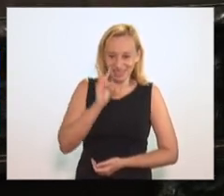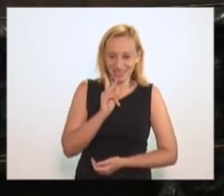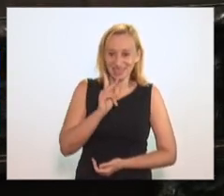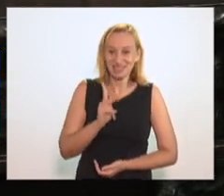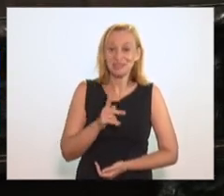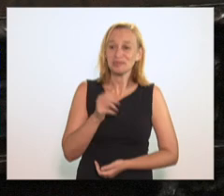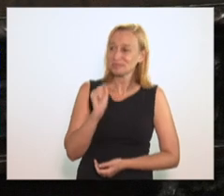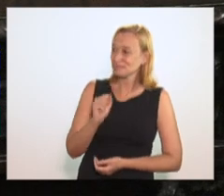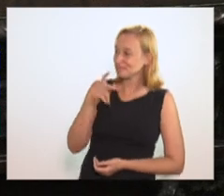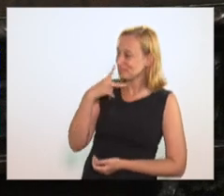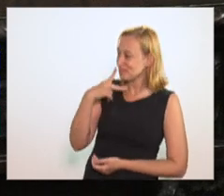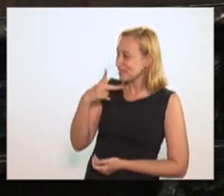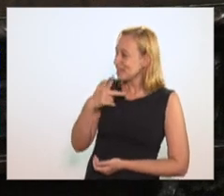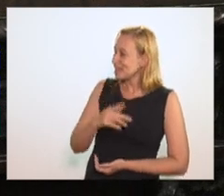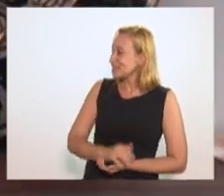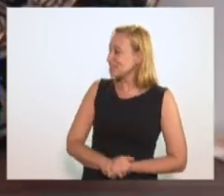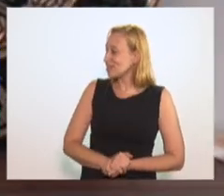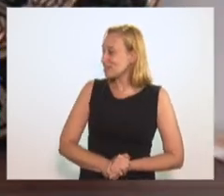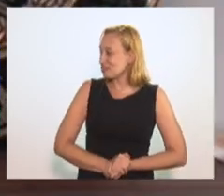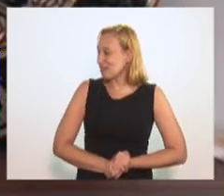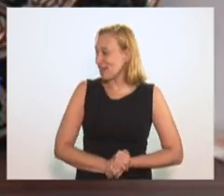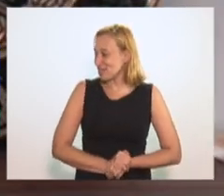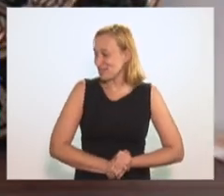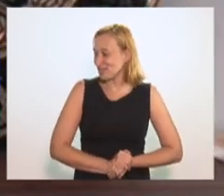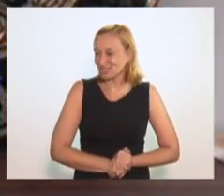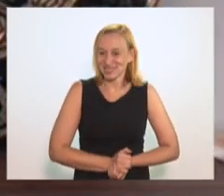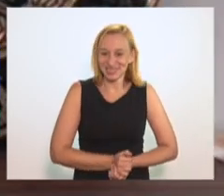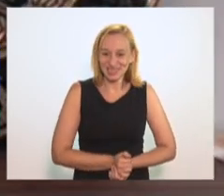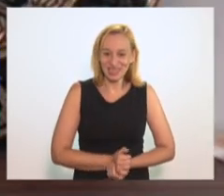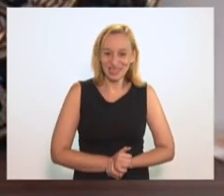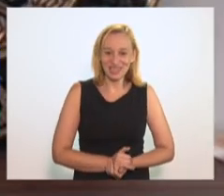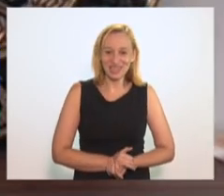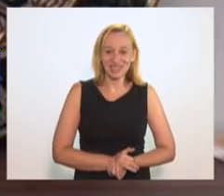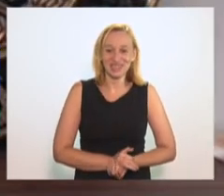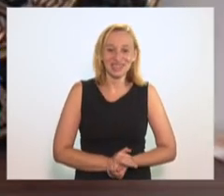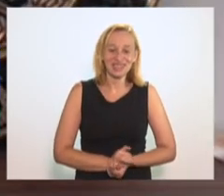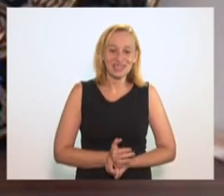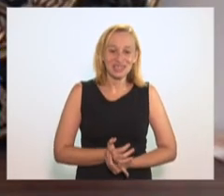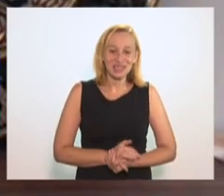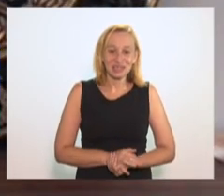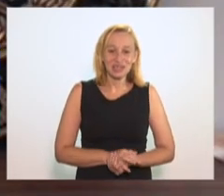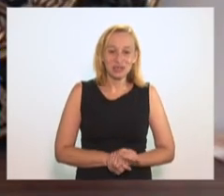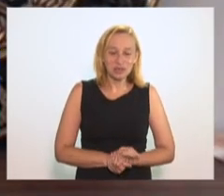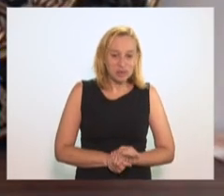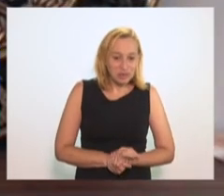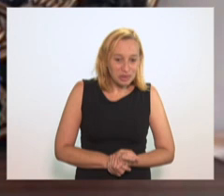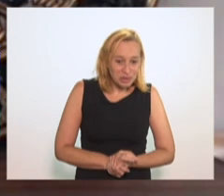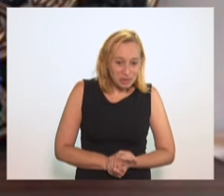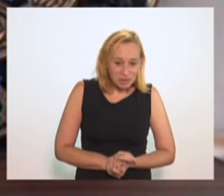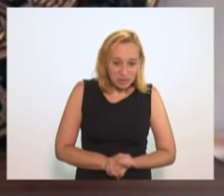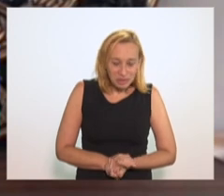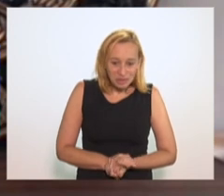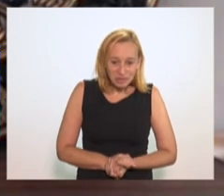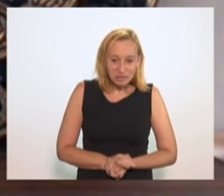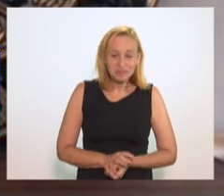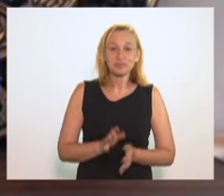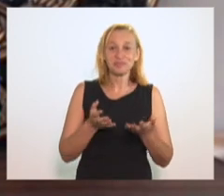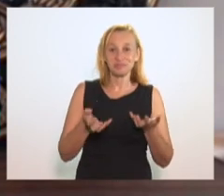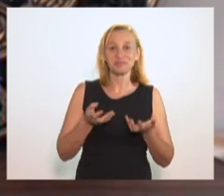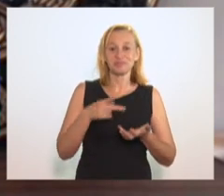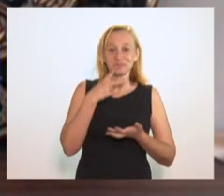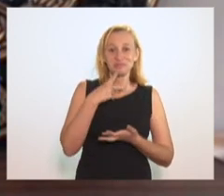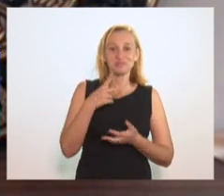obrigado deputado Márcio Pacheco estarei breve só tentando entender um pouquinho o teor da